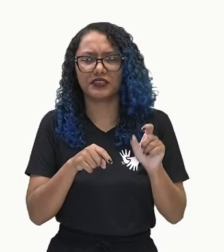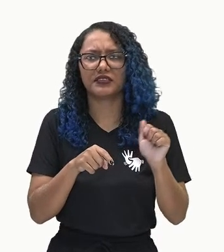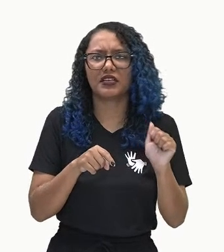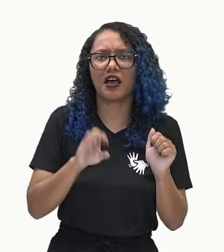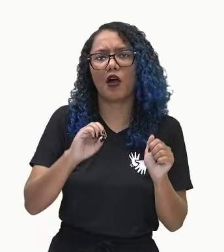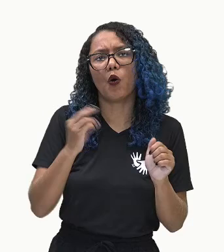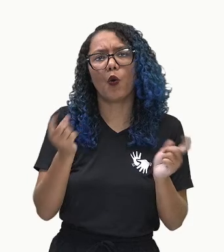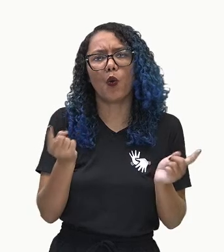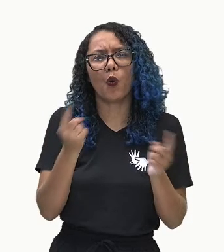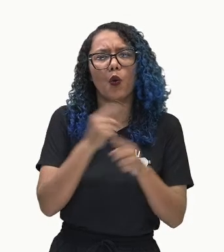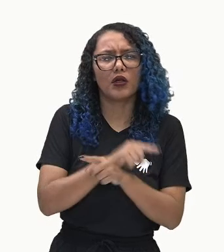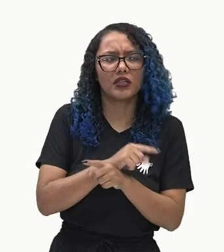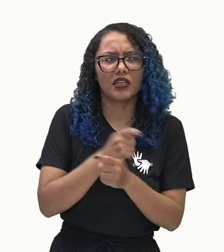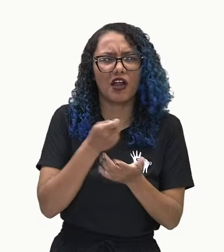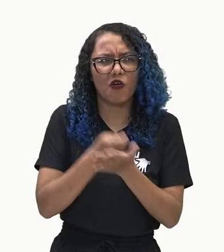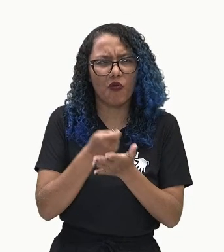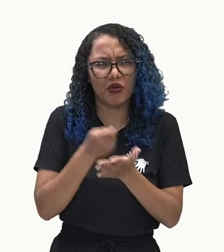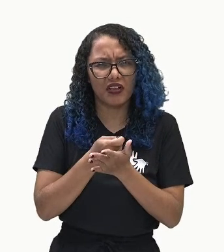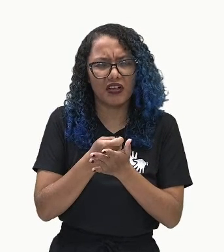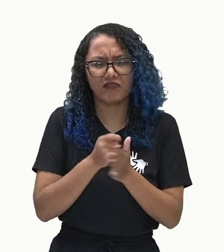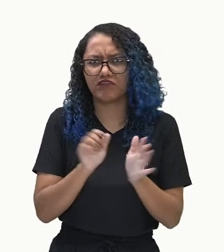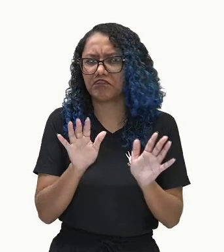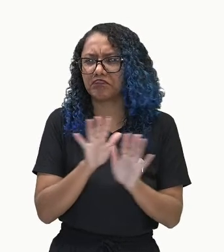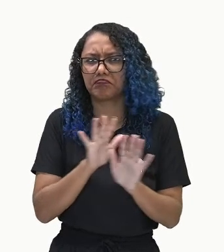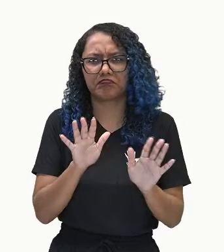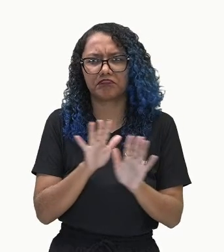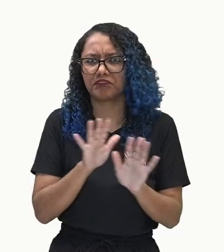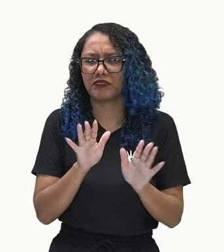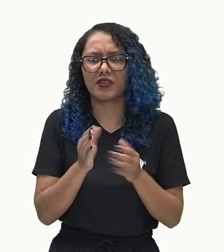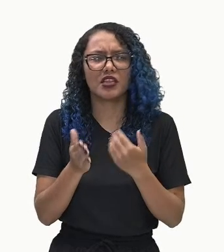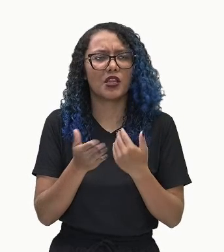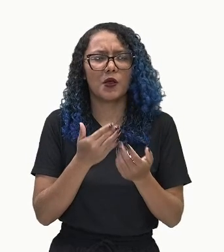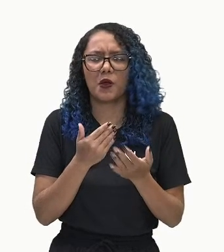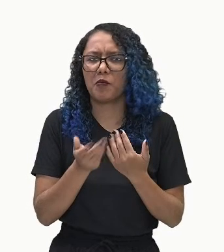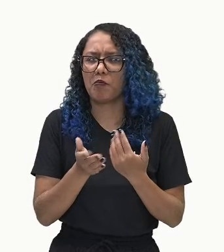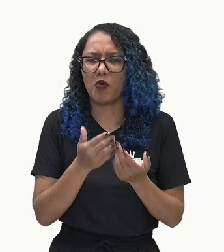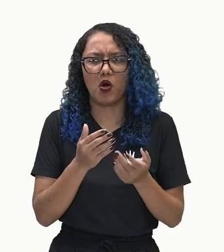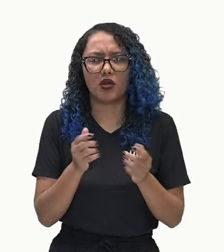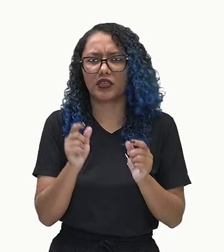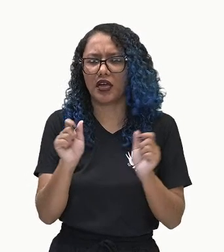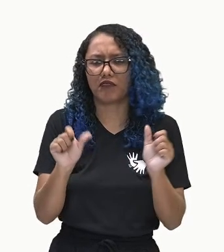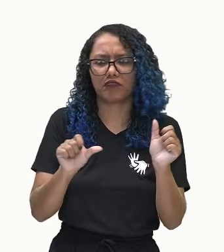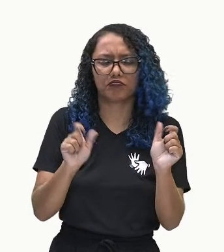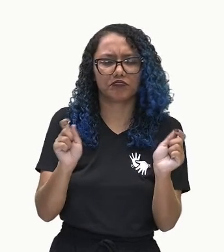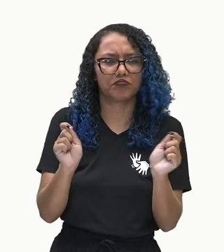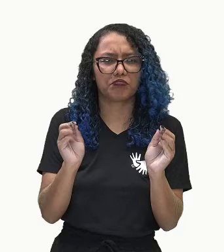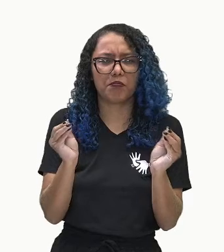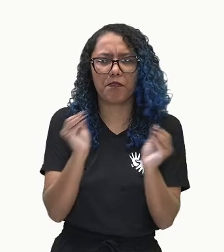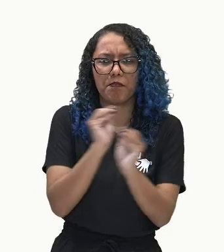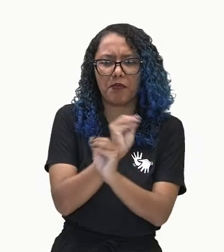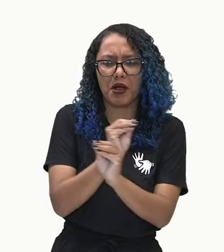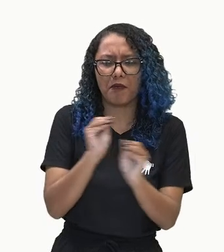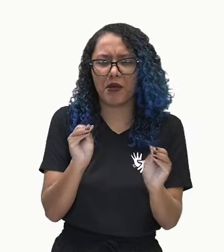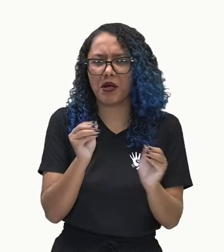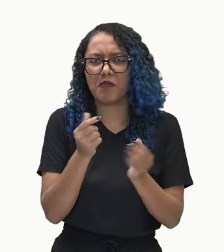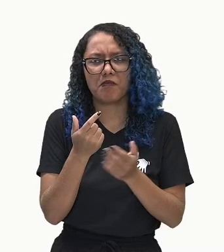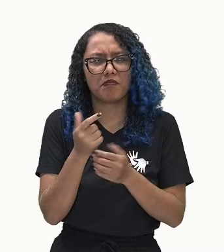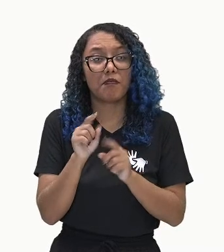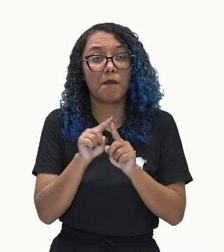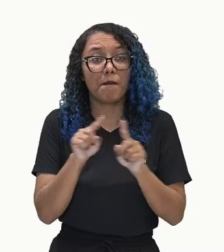x de B? Não, pessoal, não existe obrigação nenhuma. Mas lembre-se que, ao resolver